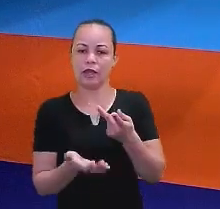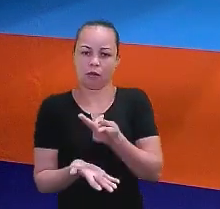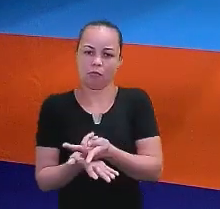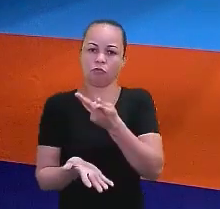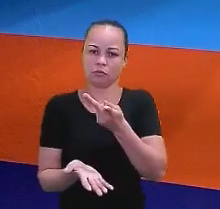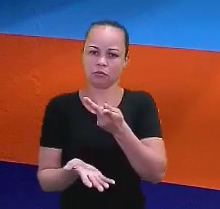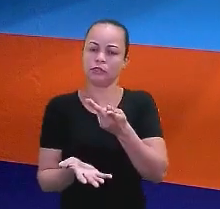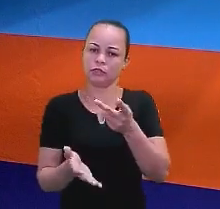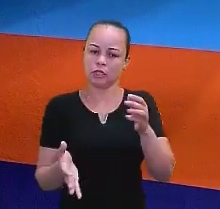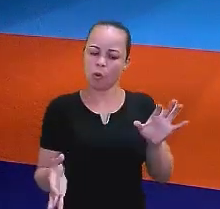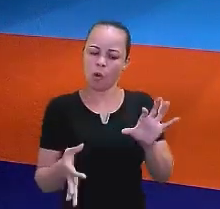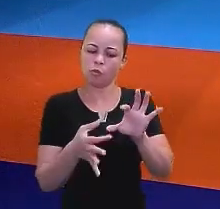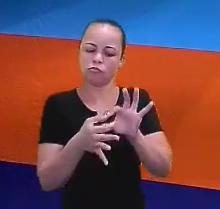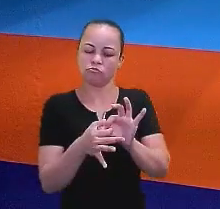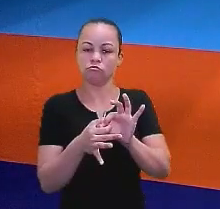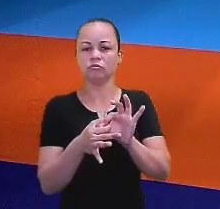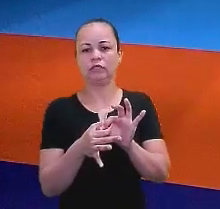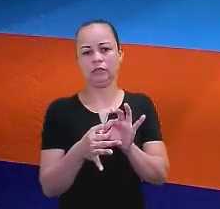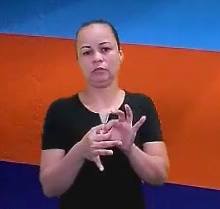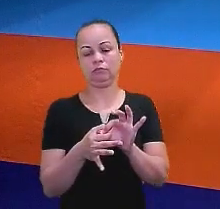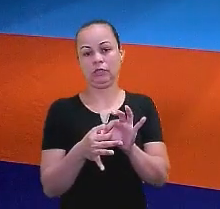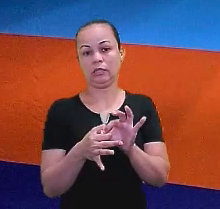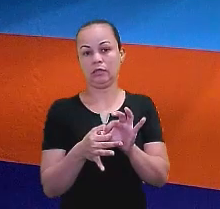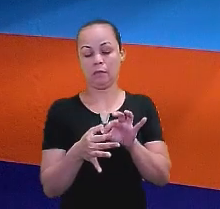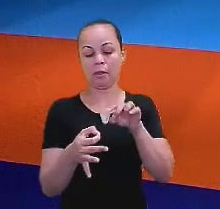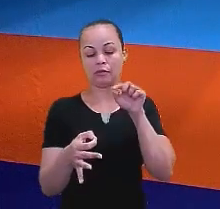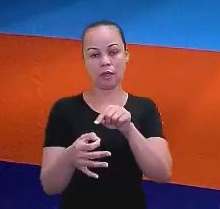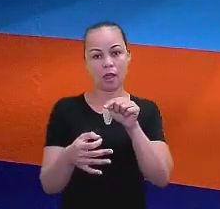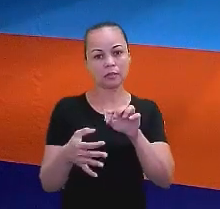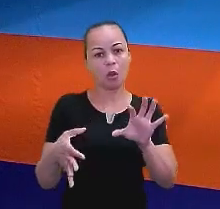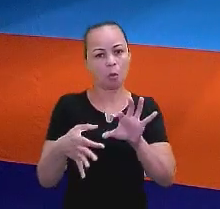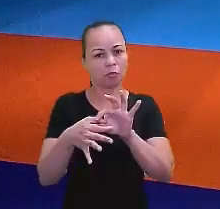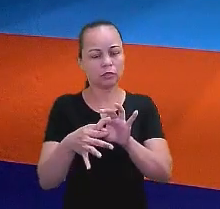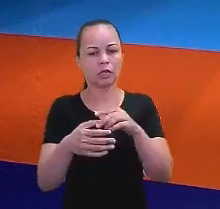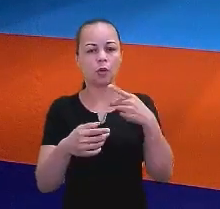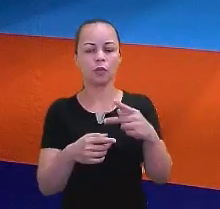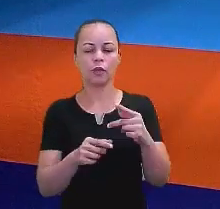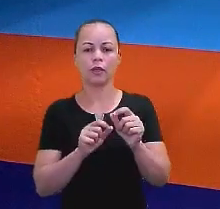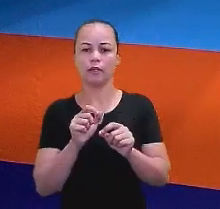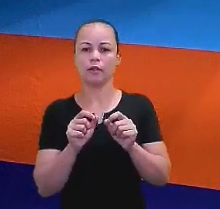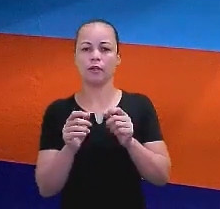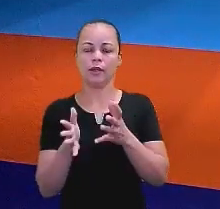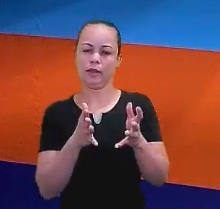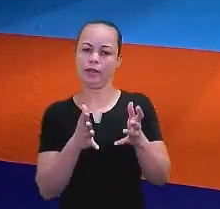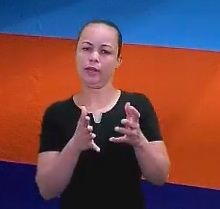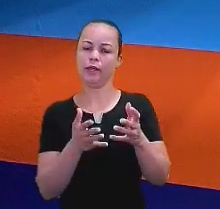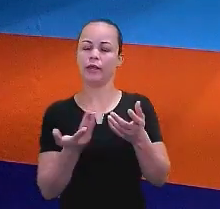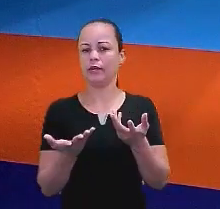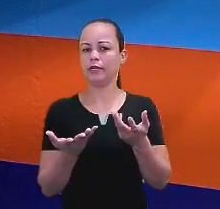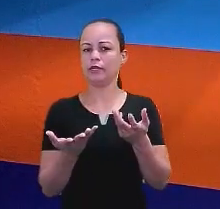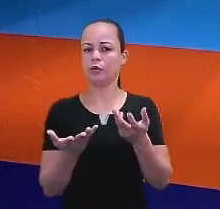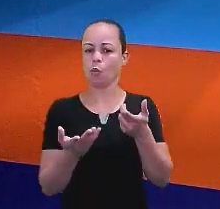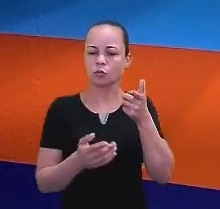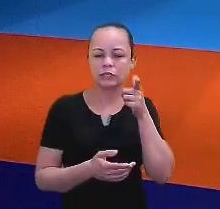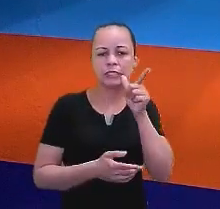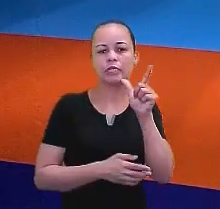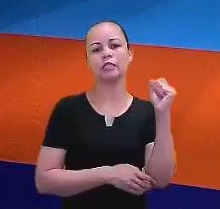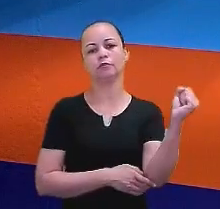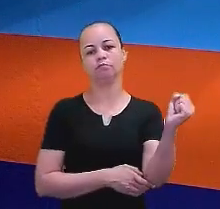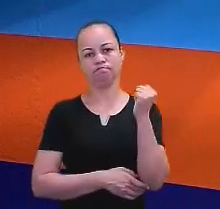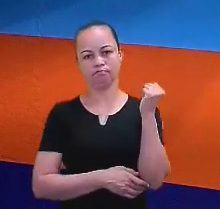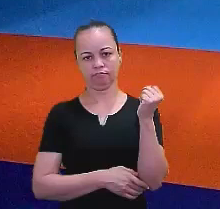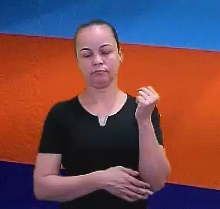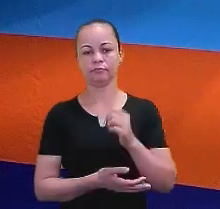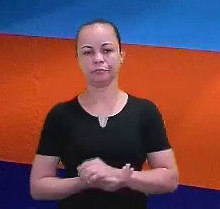acontecesse uma junção, uma união, e a partir dessa união, eles tomassem o poder.